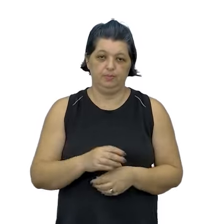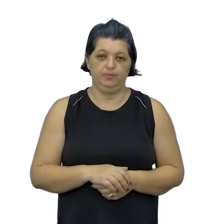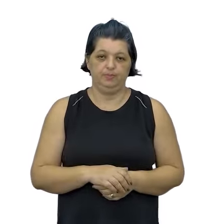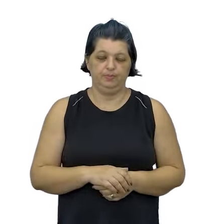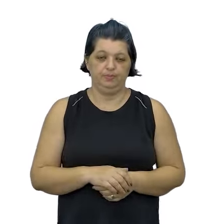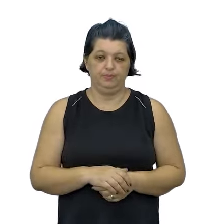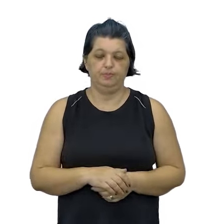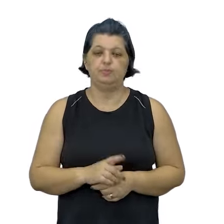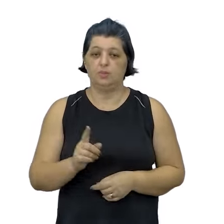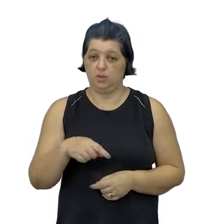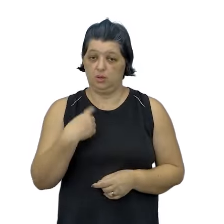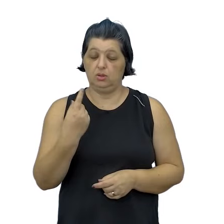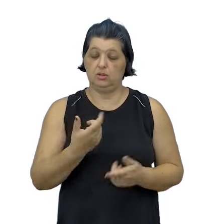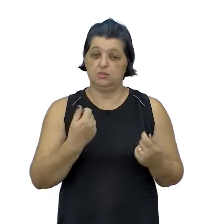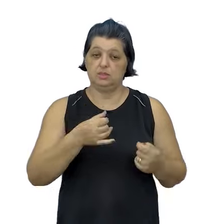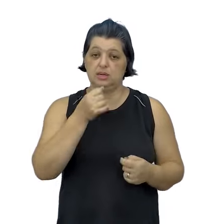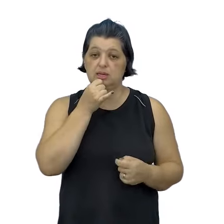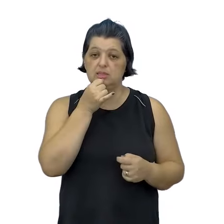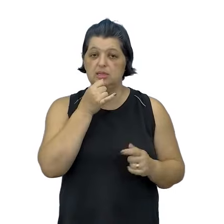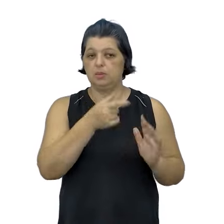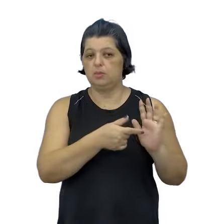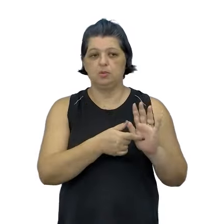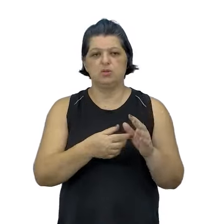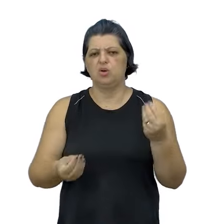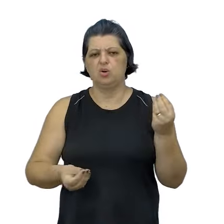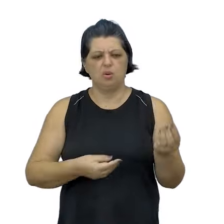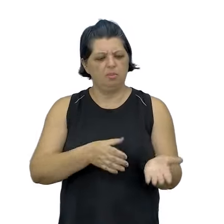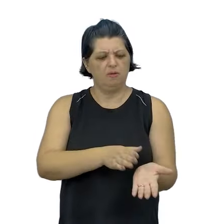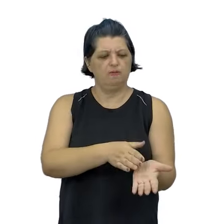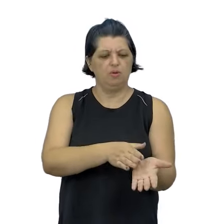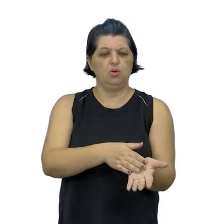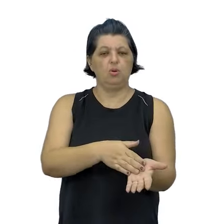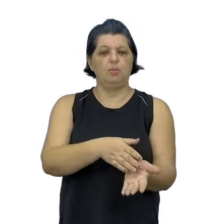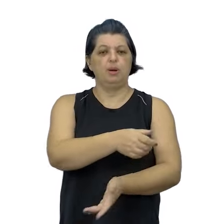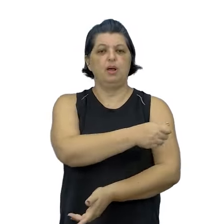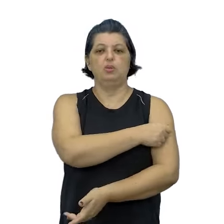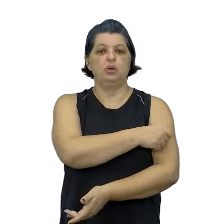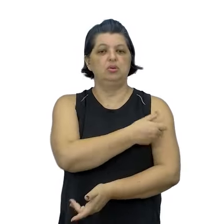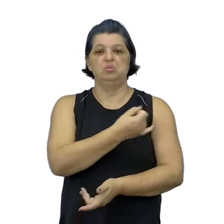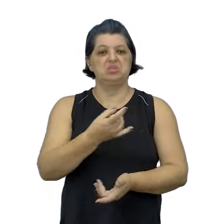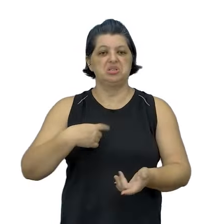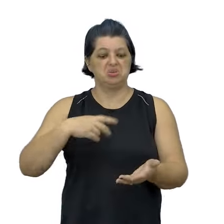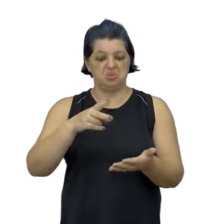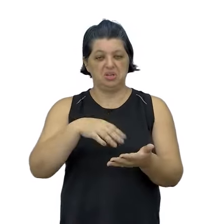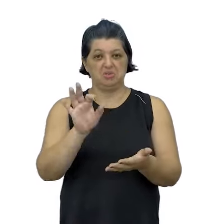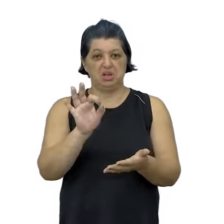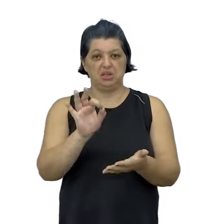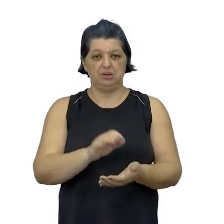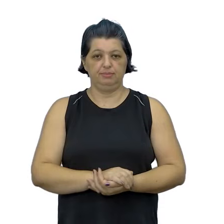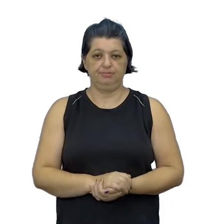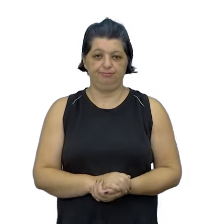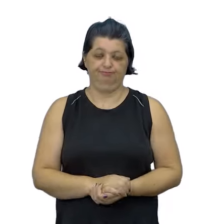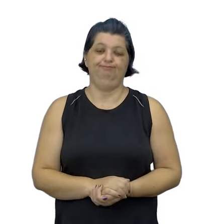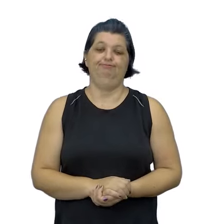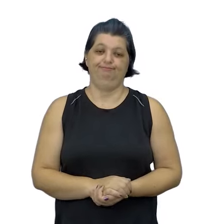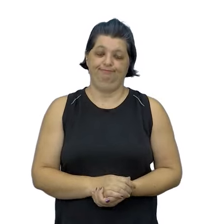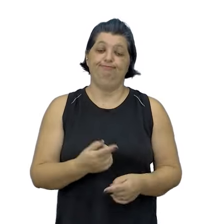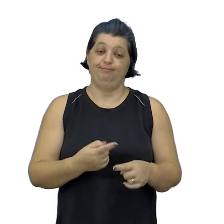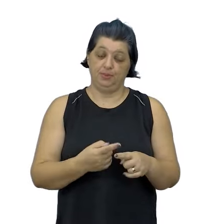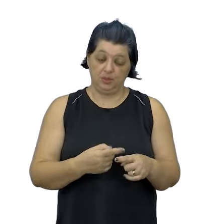temos que ser exemplo, né? Como que eu vou cobrar do meu aluno ser leitor se eu não for leitora? Então, o aluno, eles nos